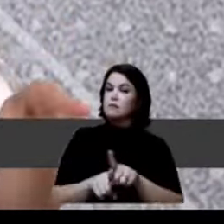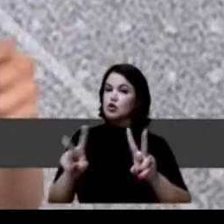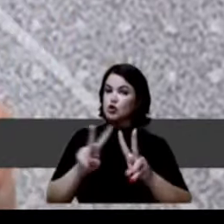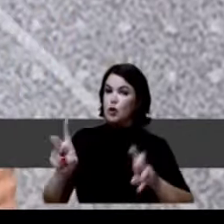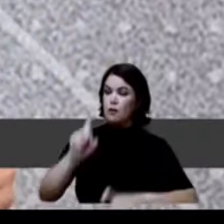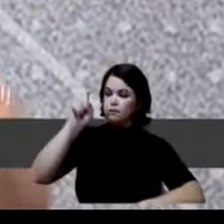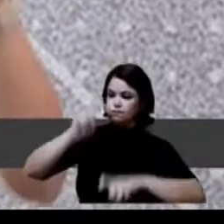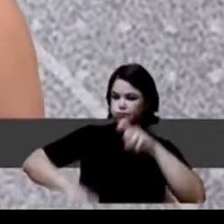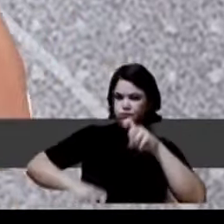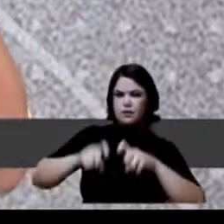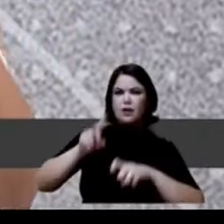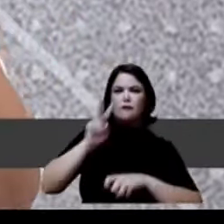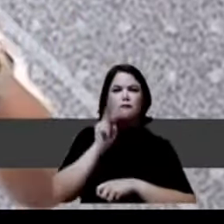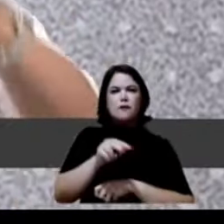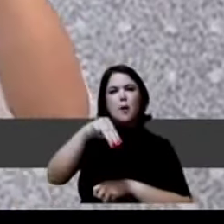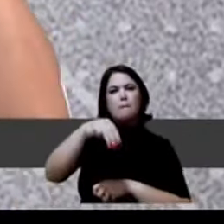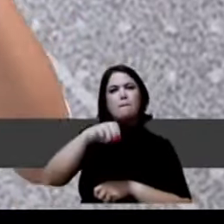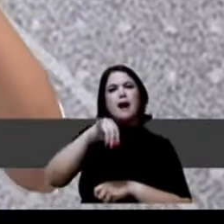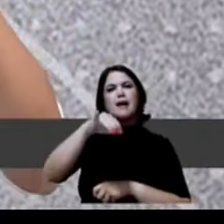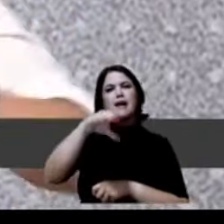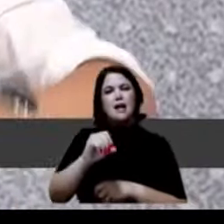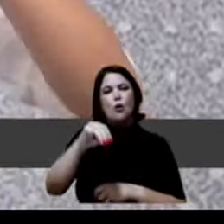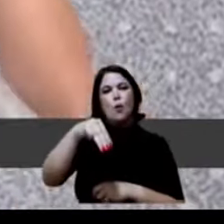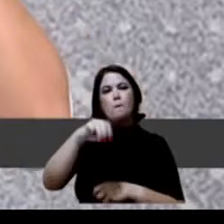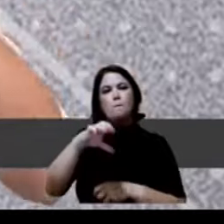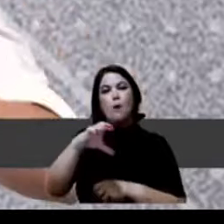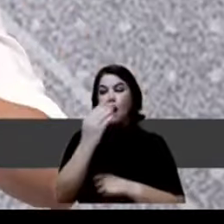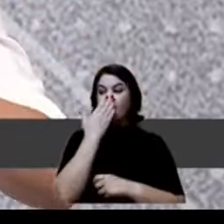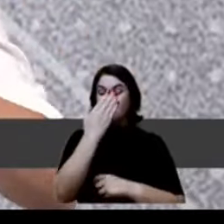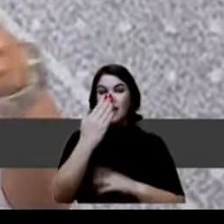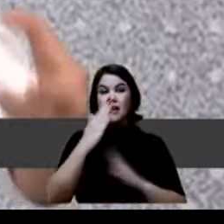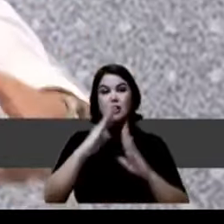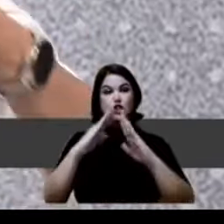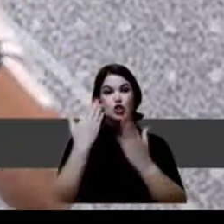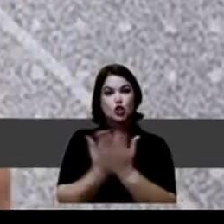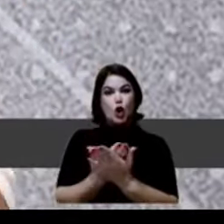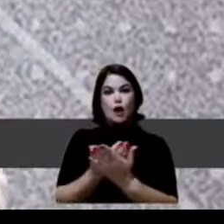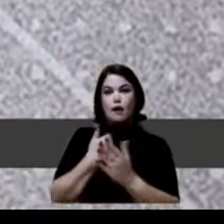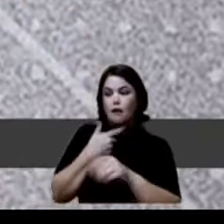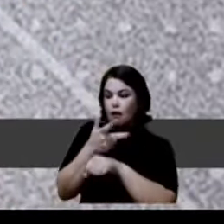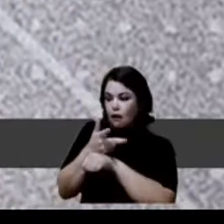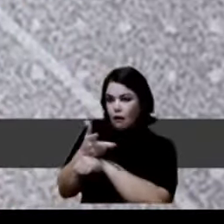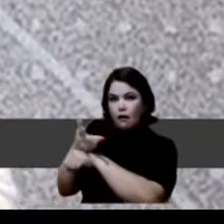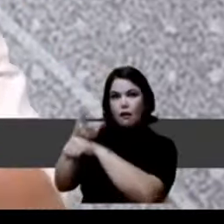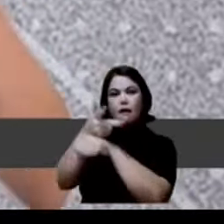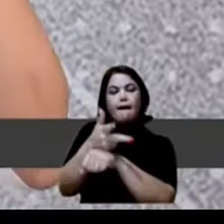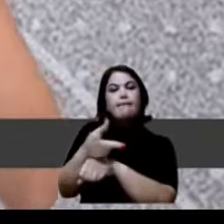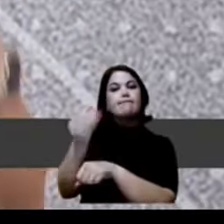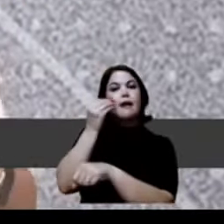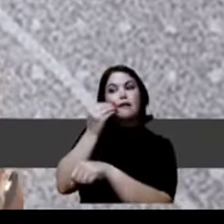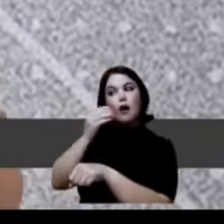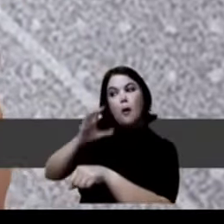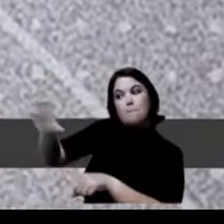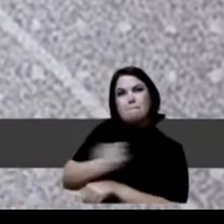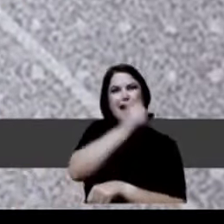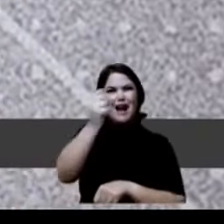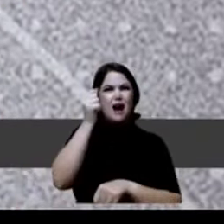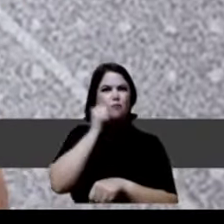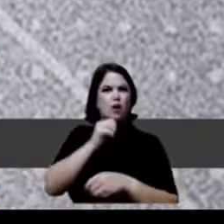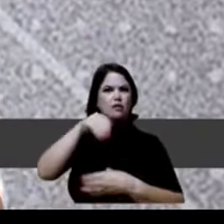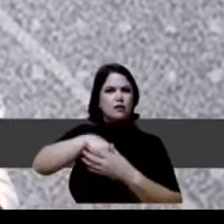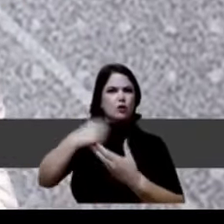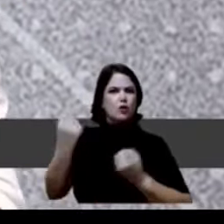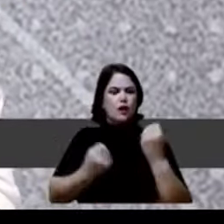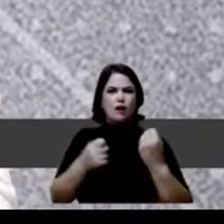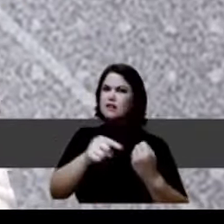o maníaco na Moca, em frente a uma escola, luz do dia, uma câmera gravando, tentando arrastar as mulheres. Esse é outro